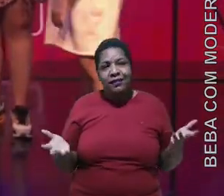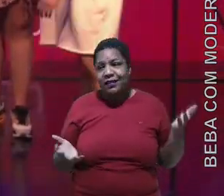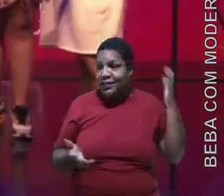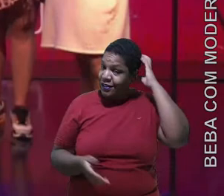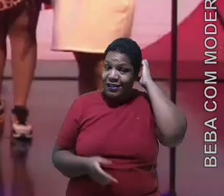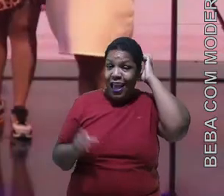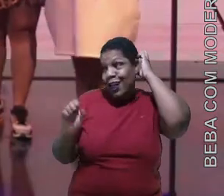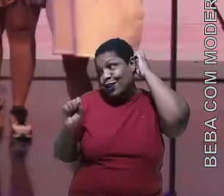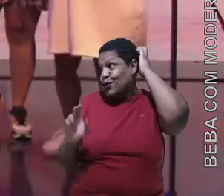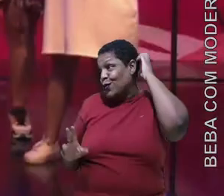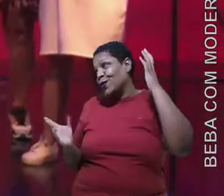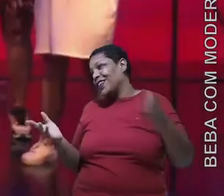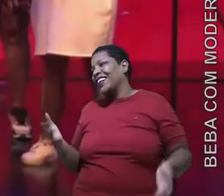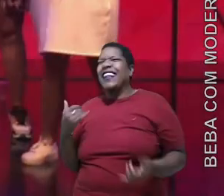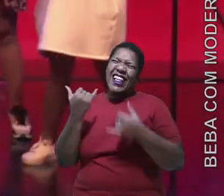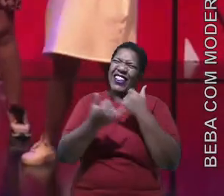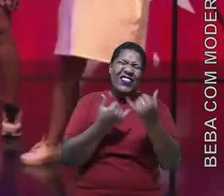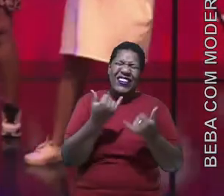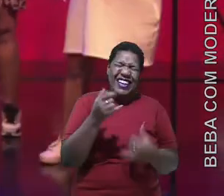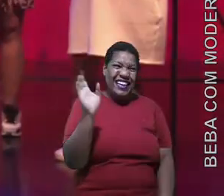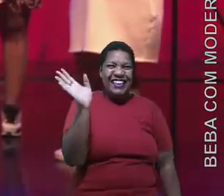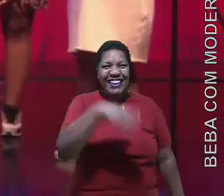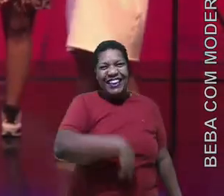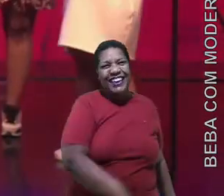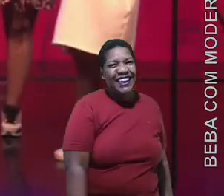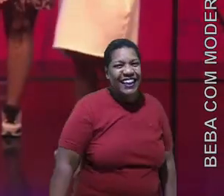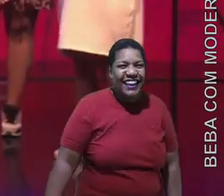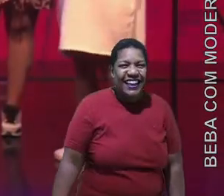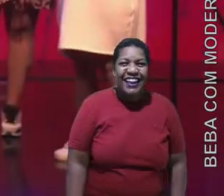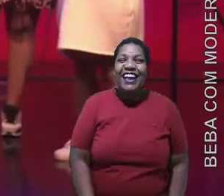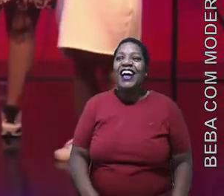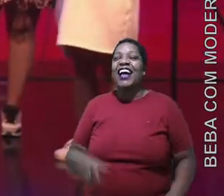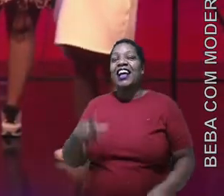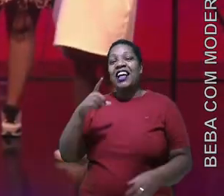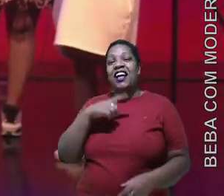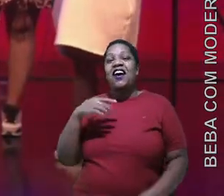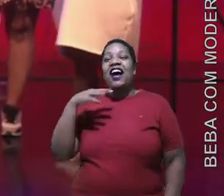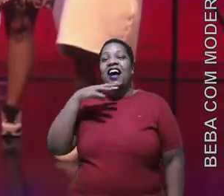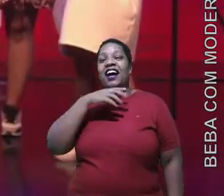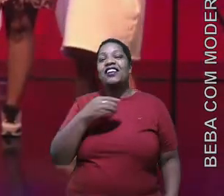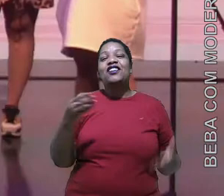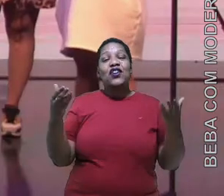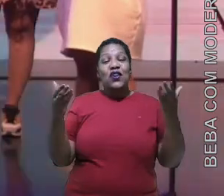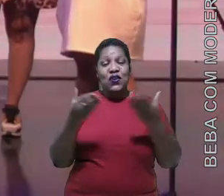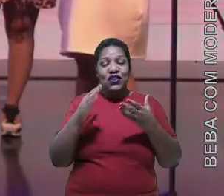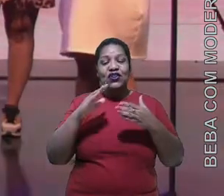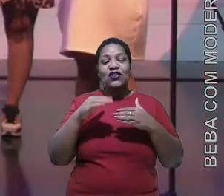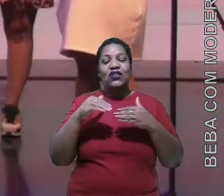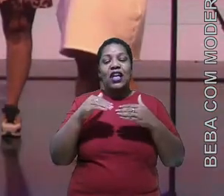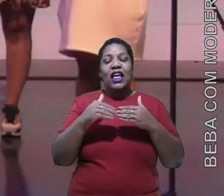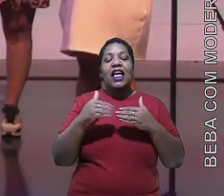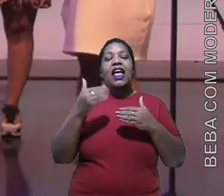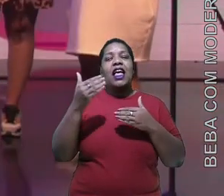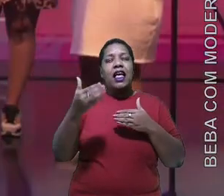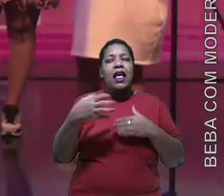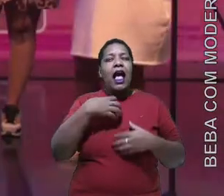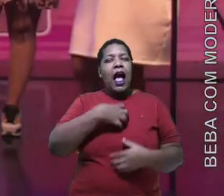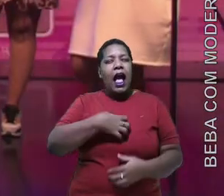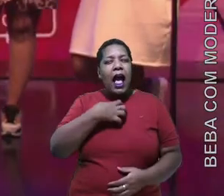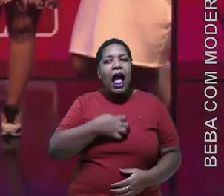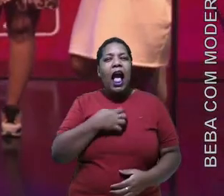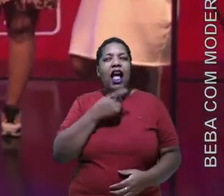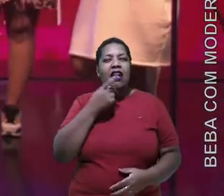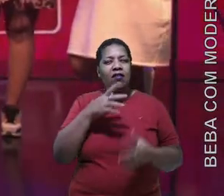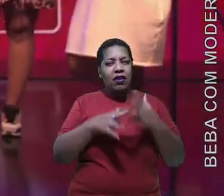en é mas eu acho que hoje a para além de sentir raiva de sentir